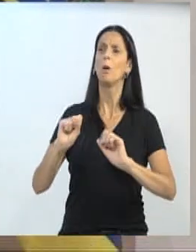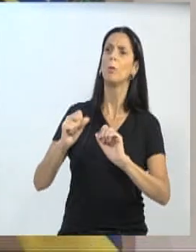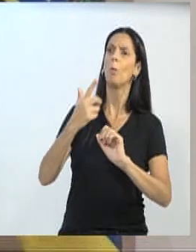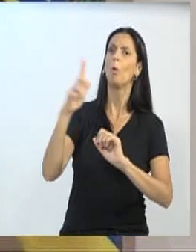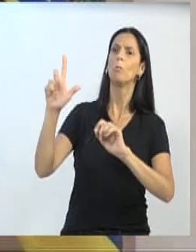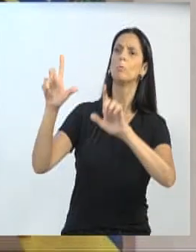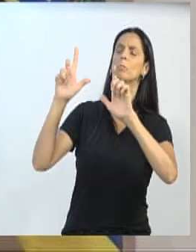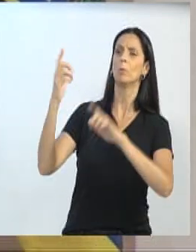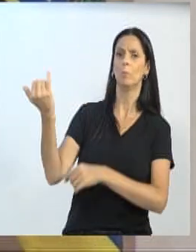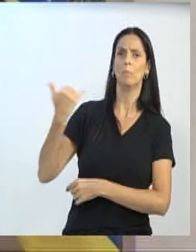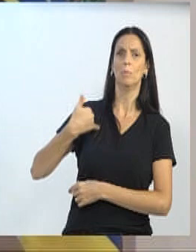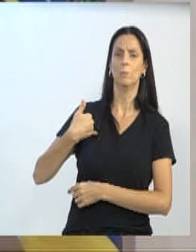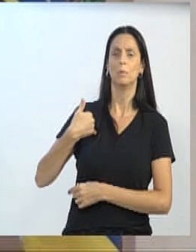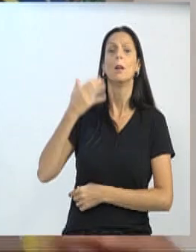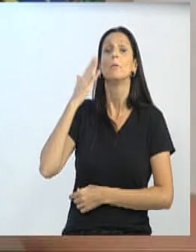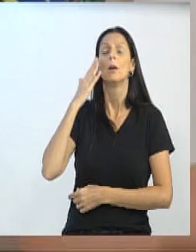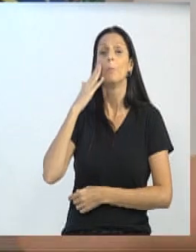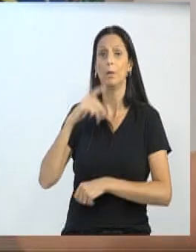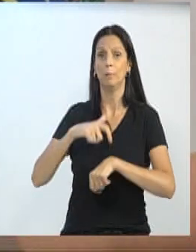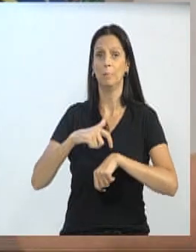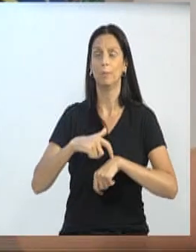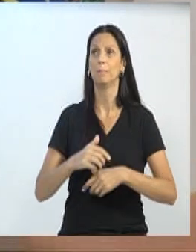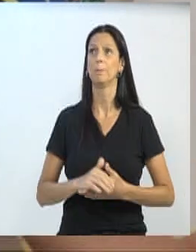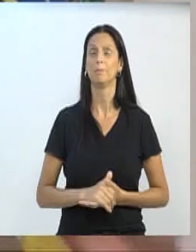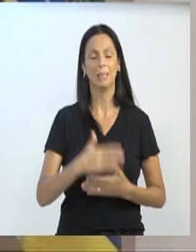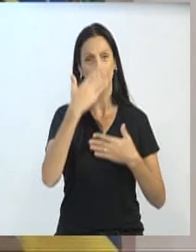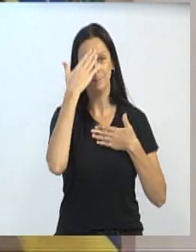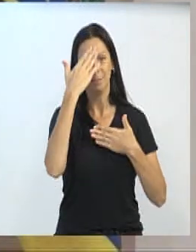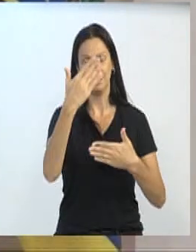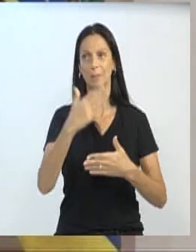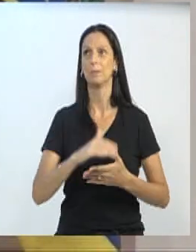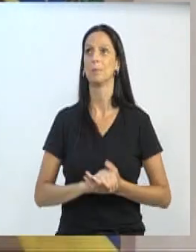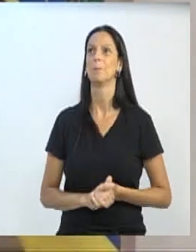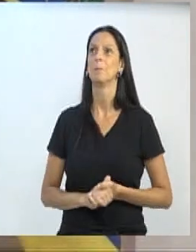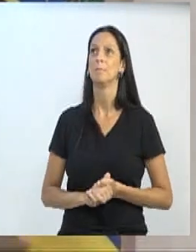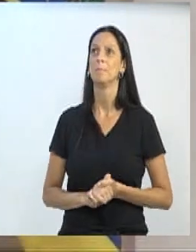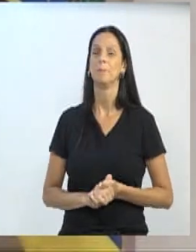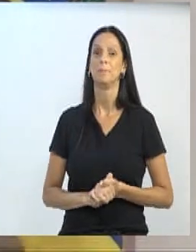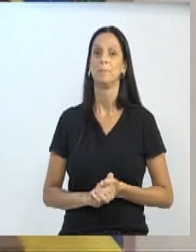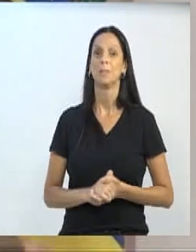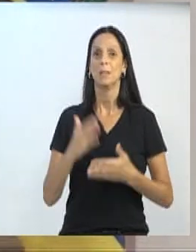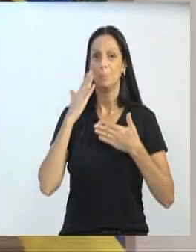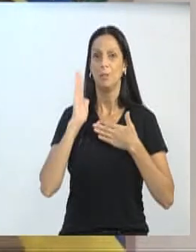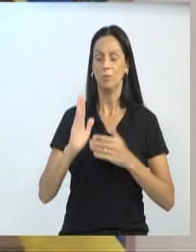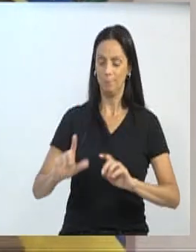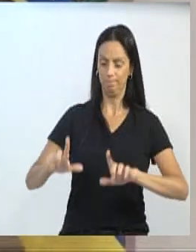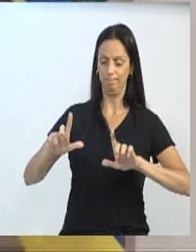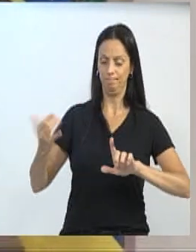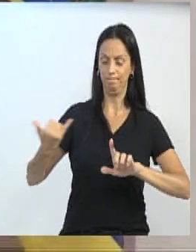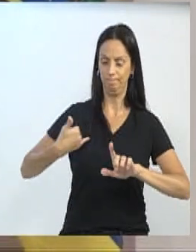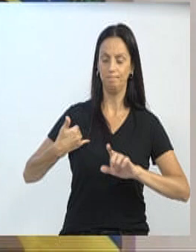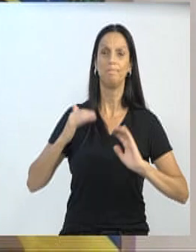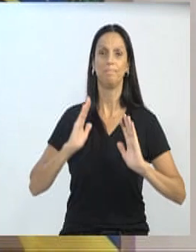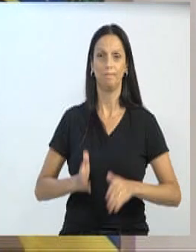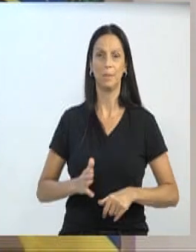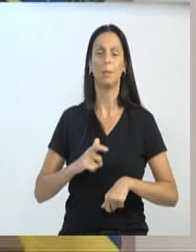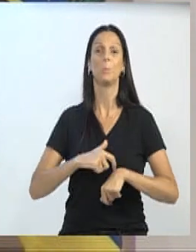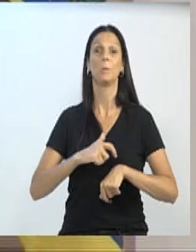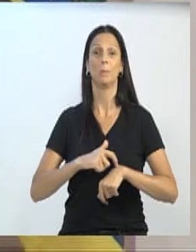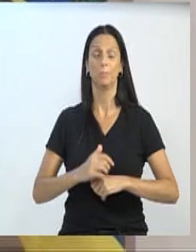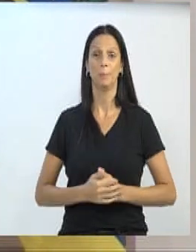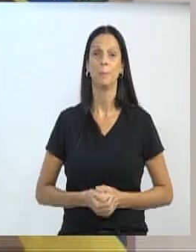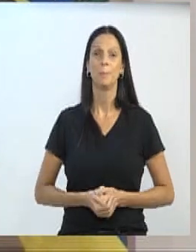para que a gente não não tenha Obrigado Vereador não Descubra o que foi determinado Obrigado já apareceu aqui já já ligaram e